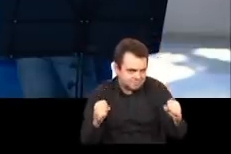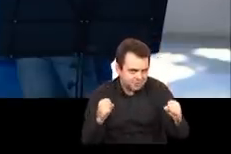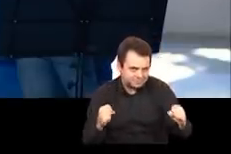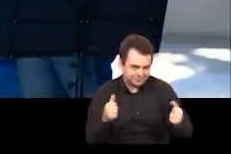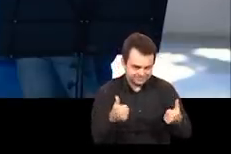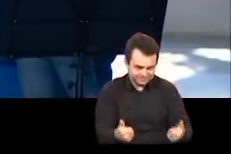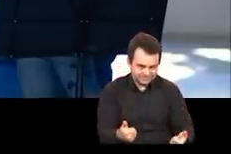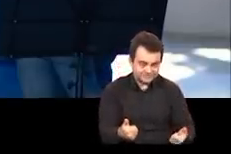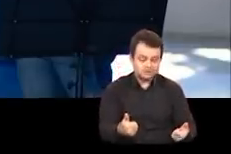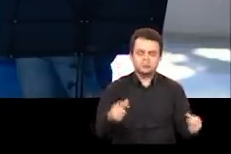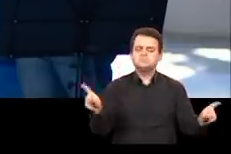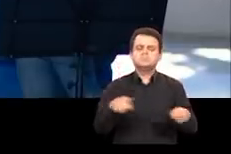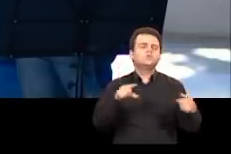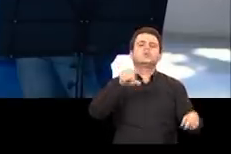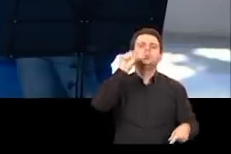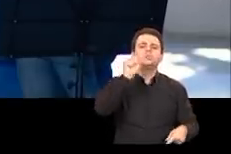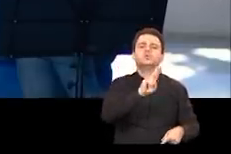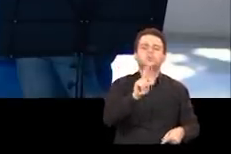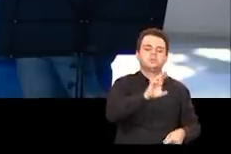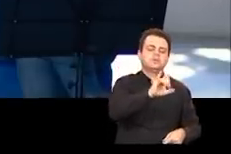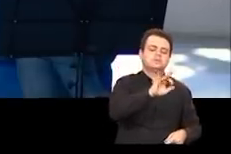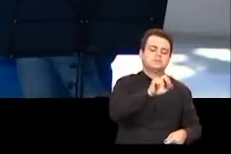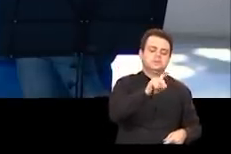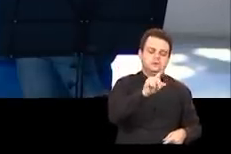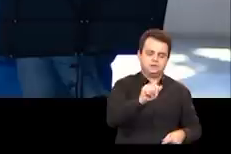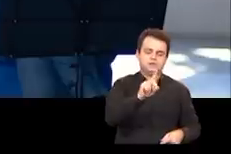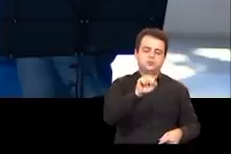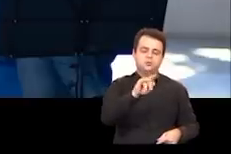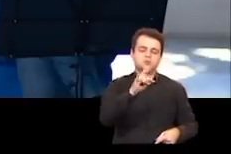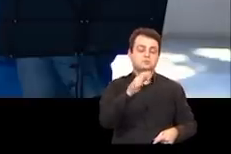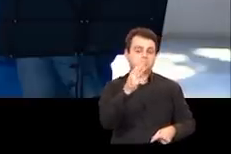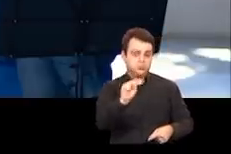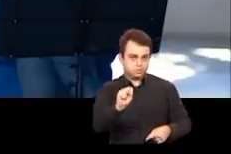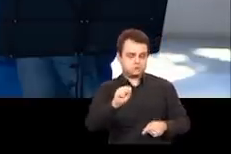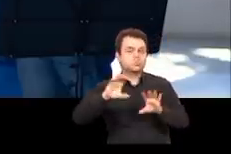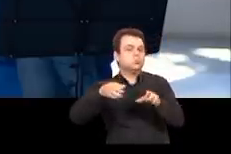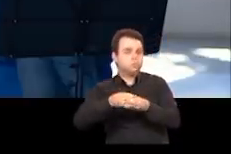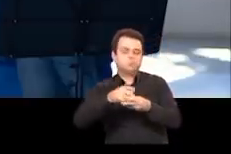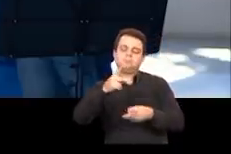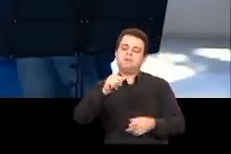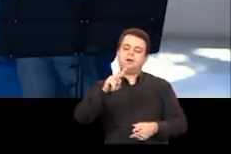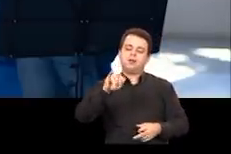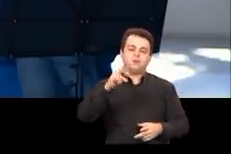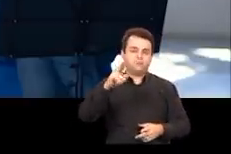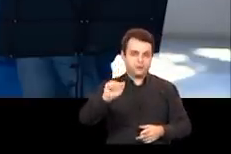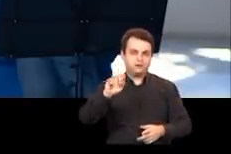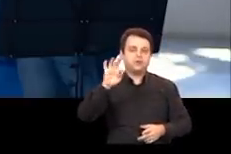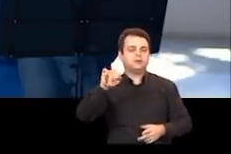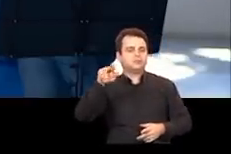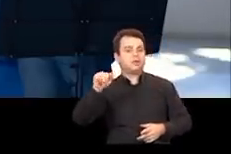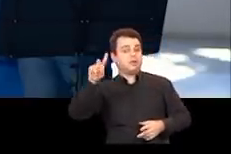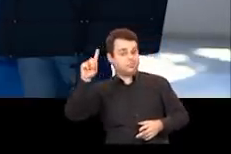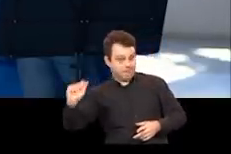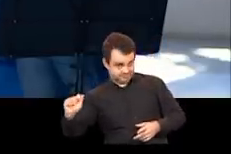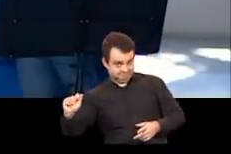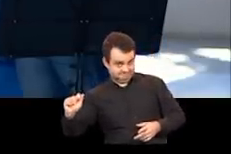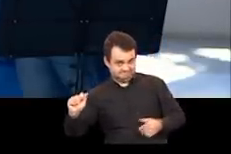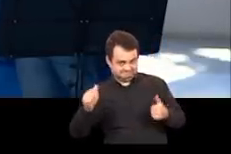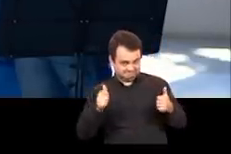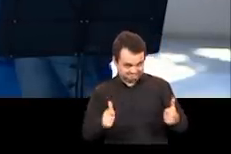nós escolhemos para começar é a música Ciranda dos Bichos, do Palavra Cantada. Vamos lá?